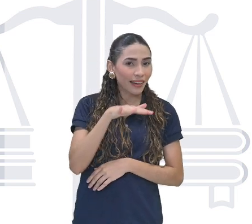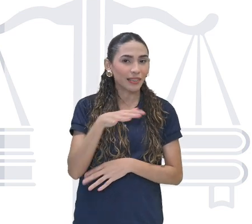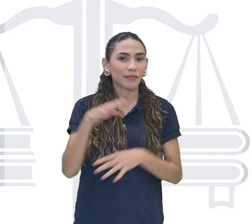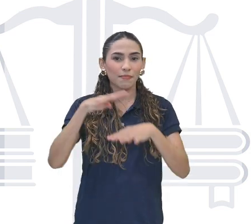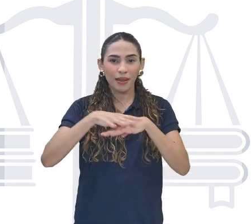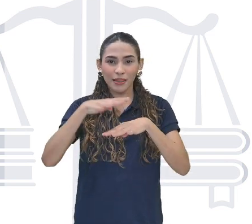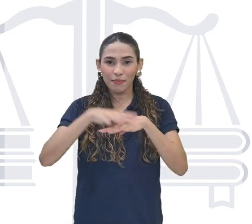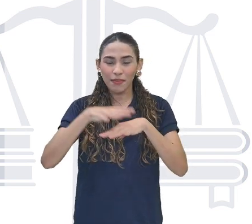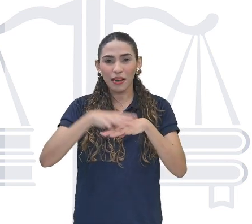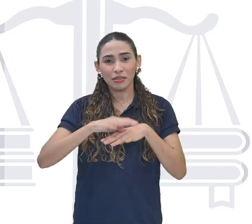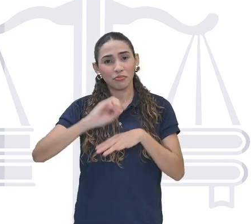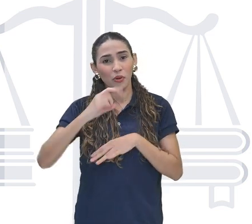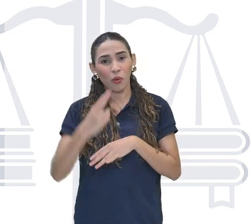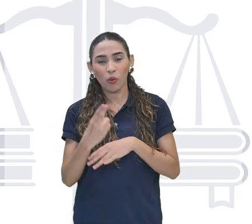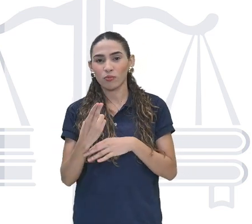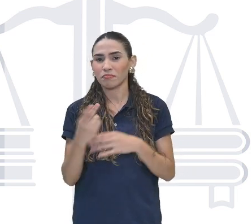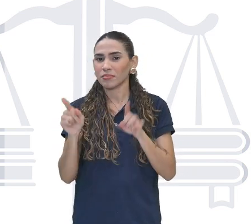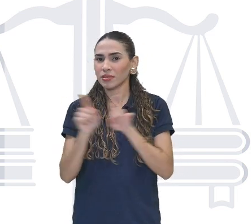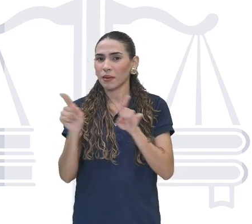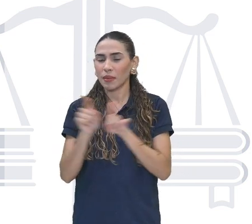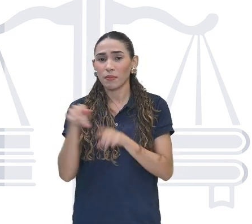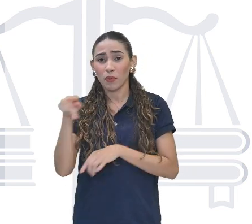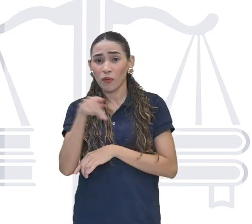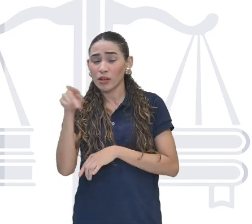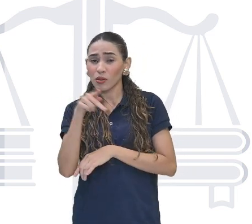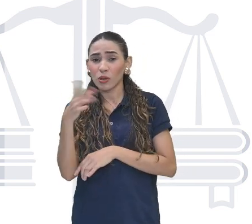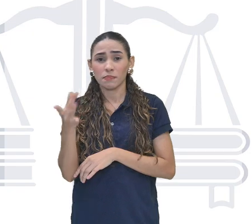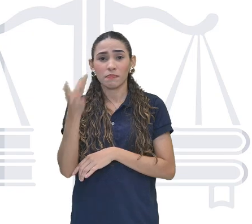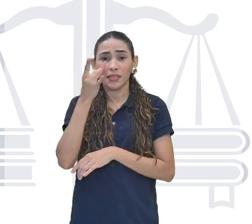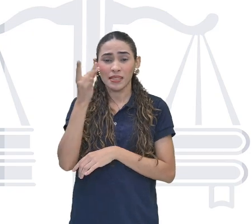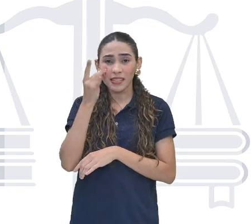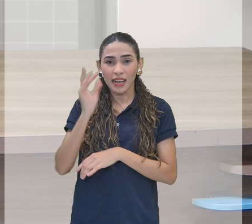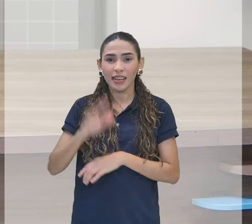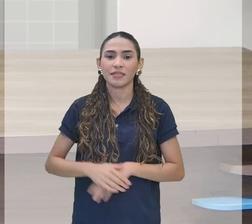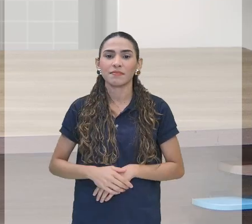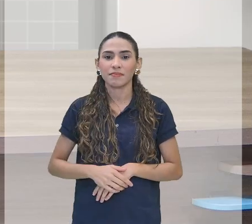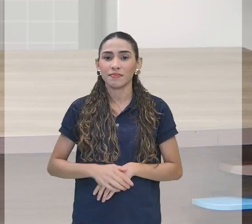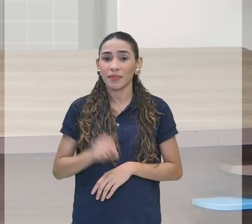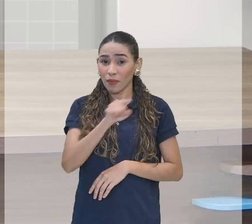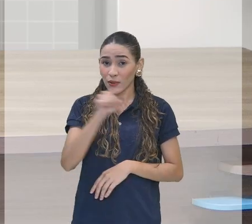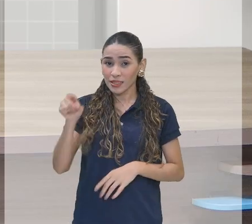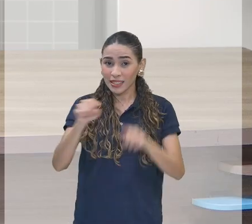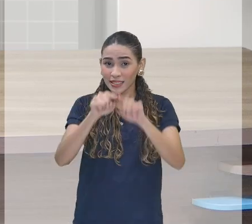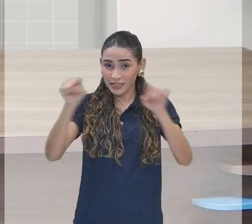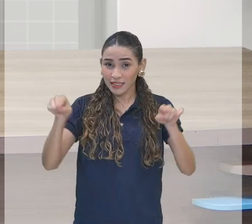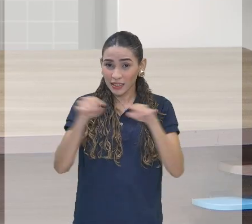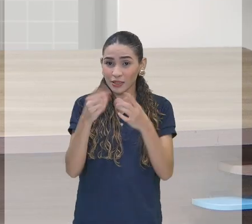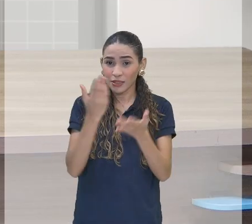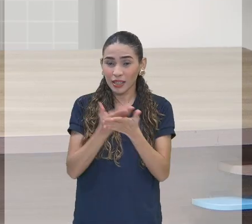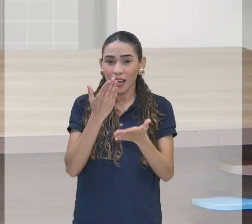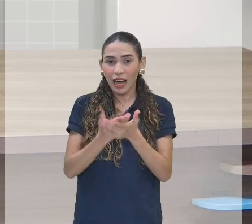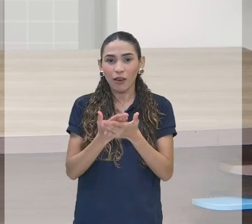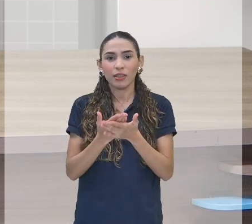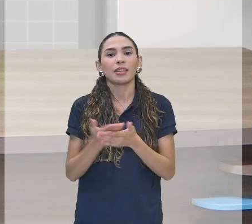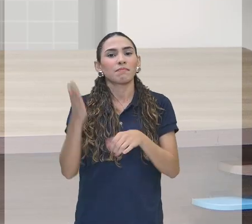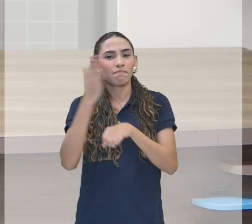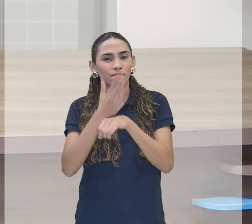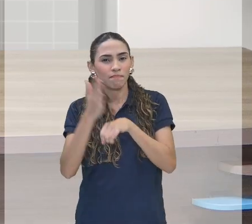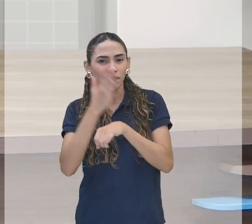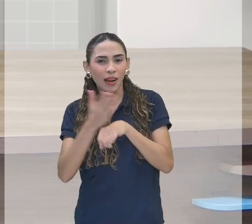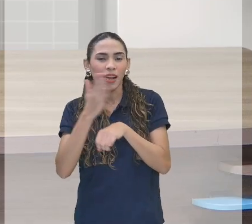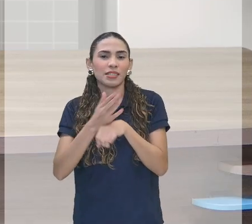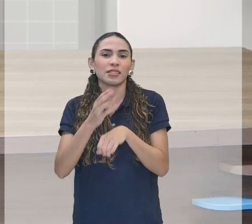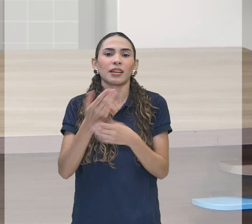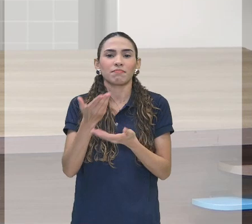matemática, quanto os nossos professores presenciais, que estão aí em sala de aula, né, com essa rotina nos nossos